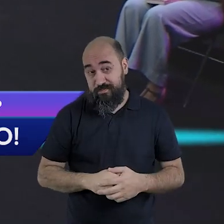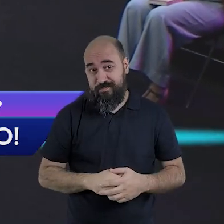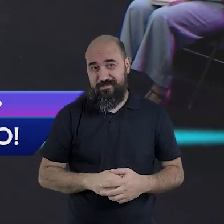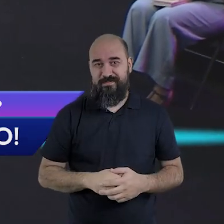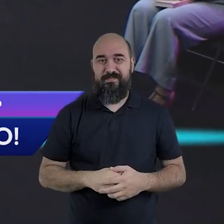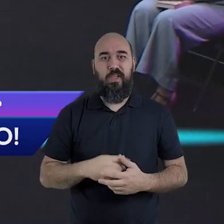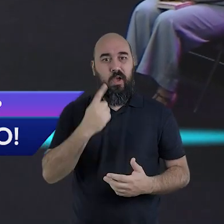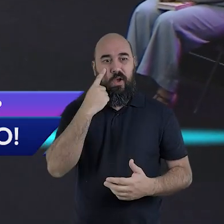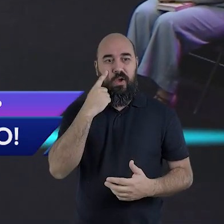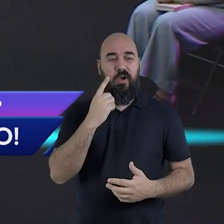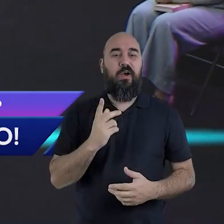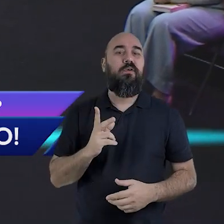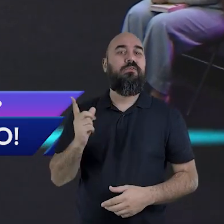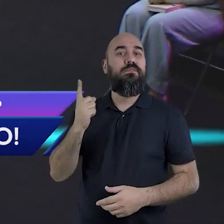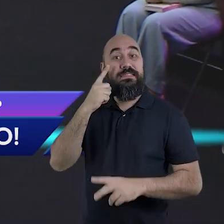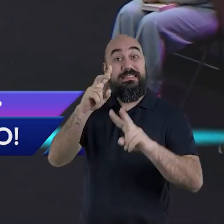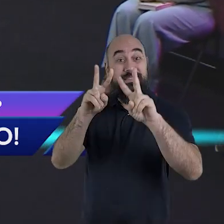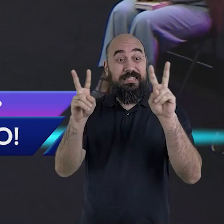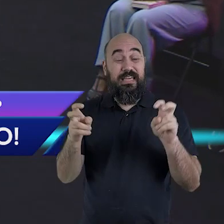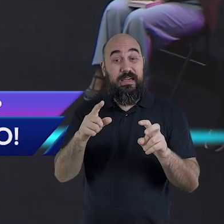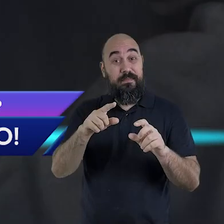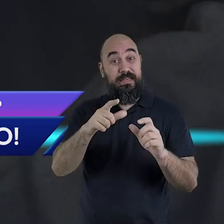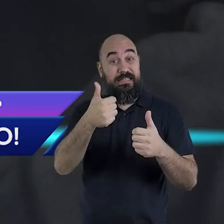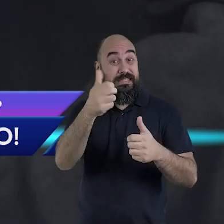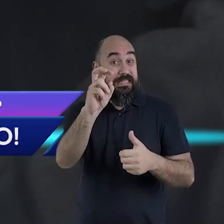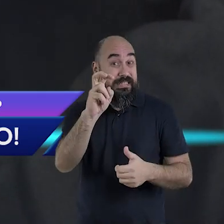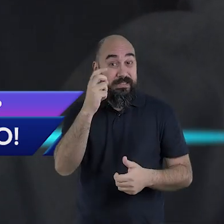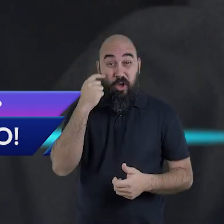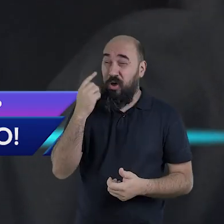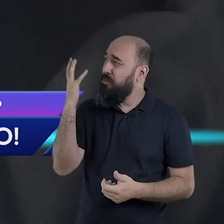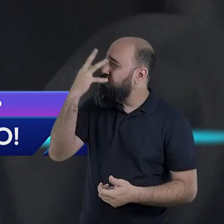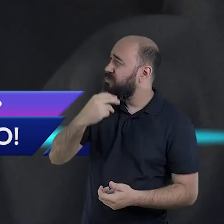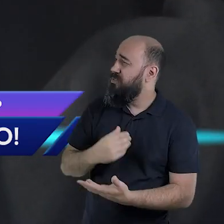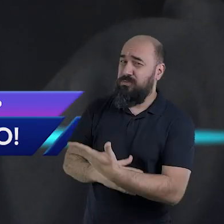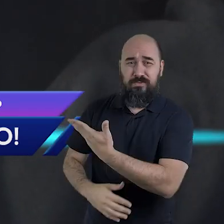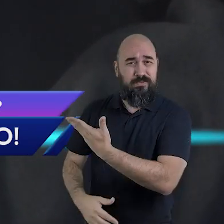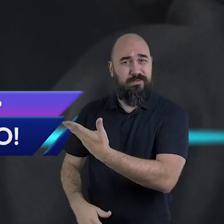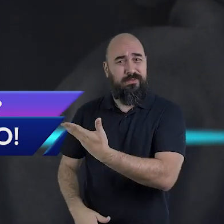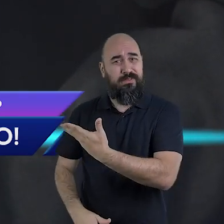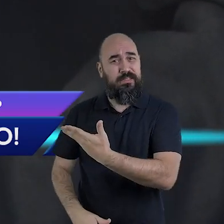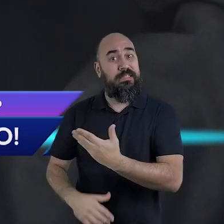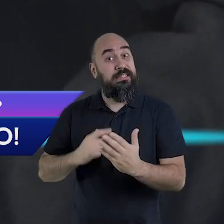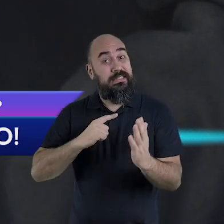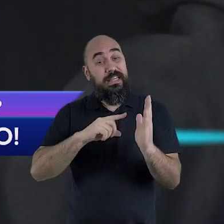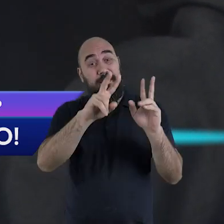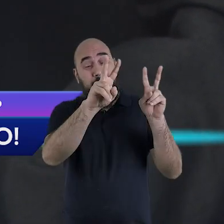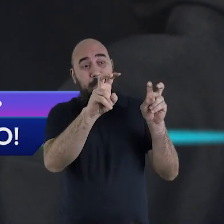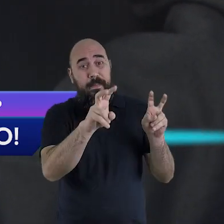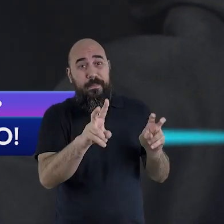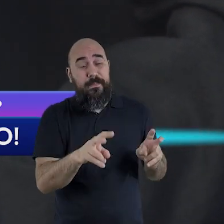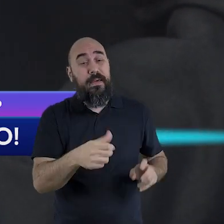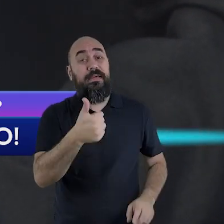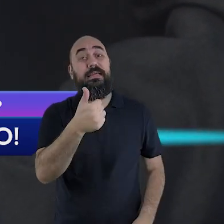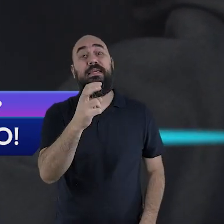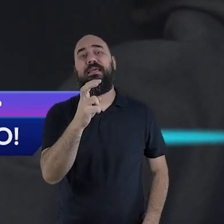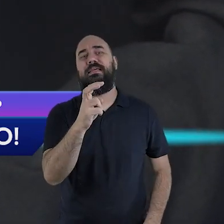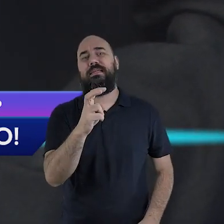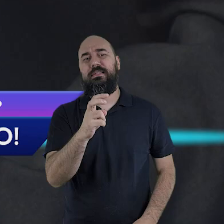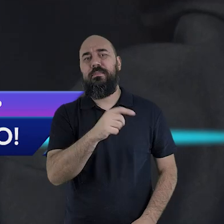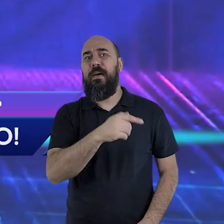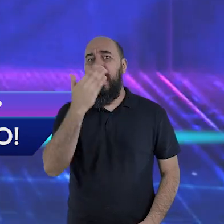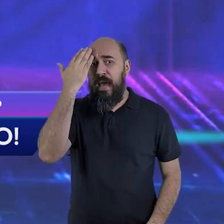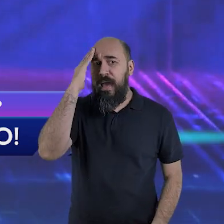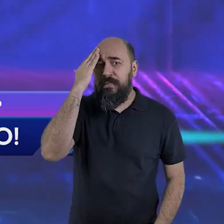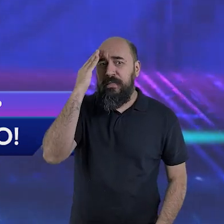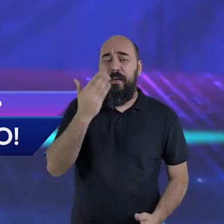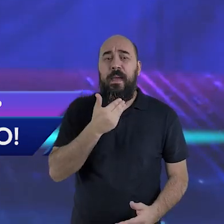estudo bíblico A Procura da Verdade. São 15 temas selecionados na palavra de Deus que vão lhe ajudar a